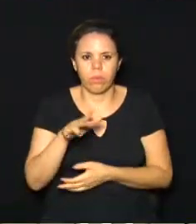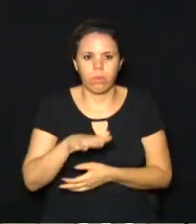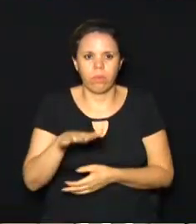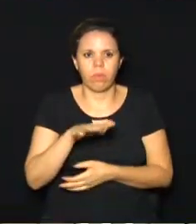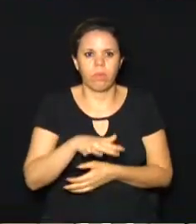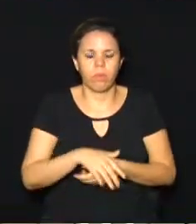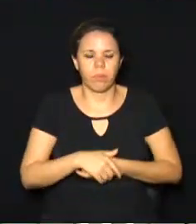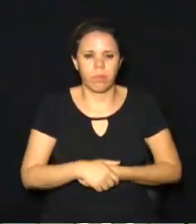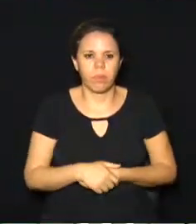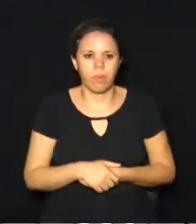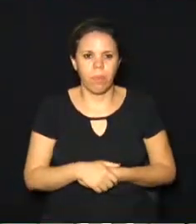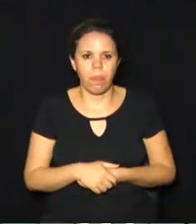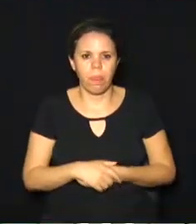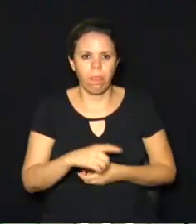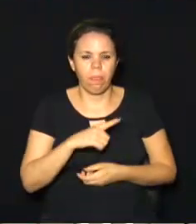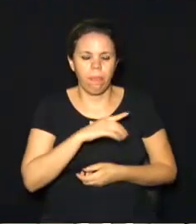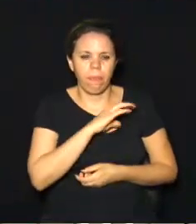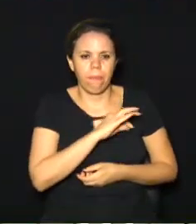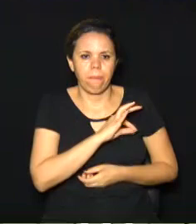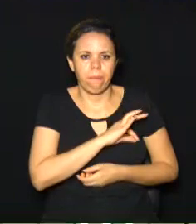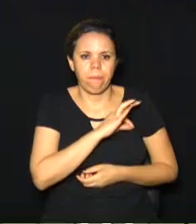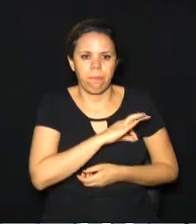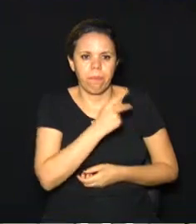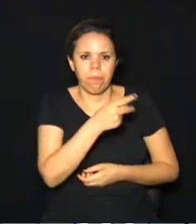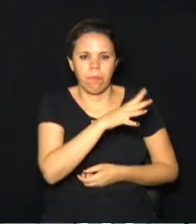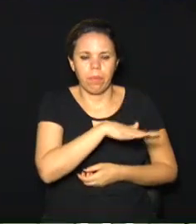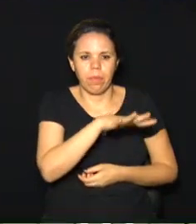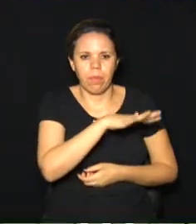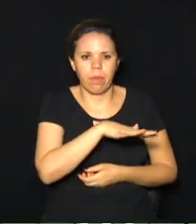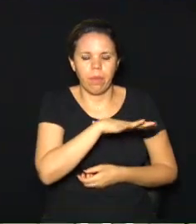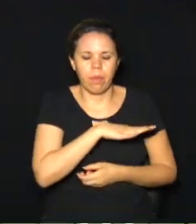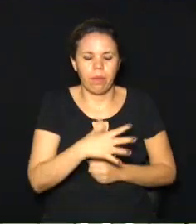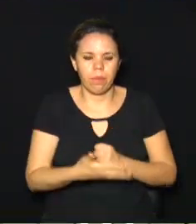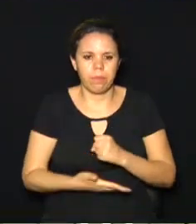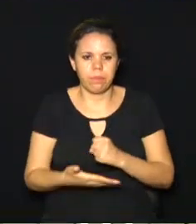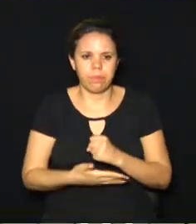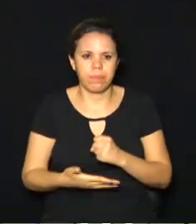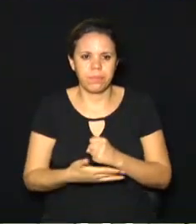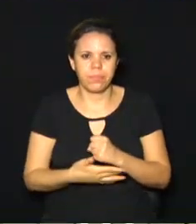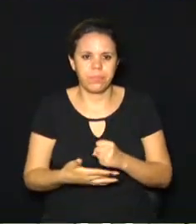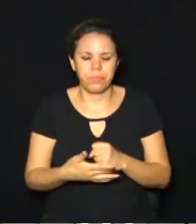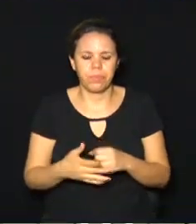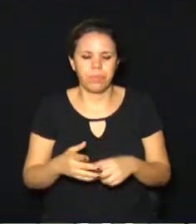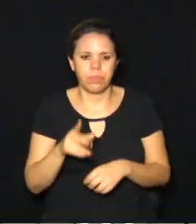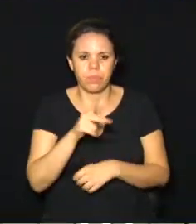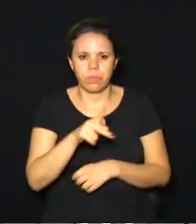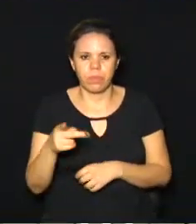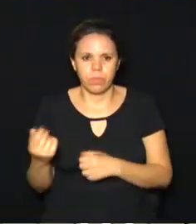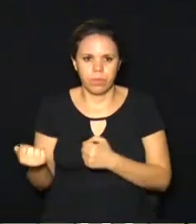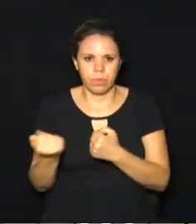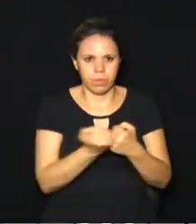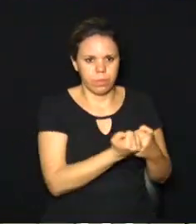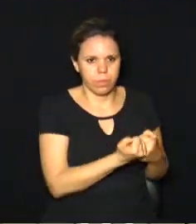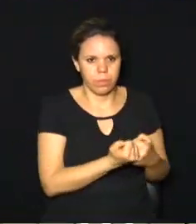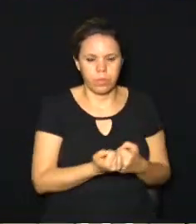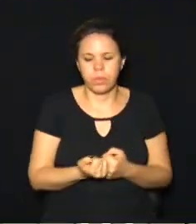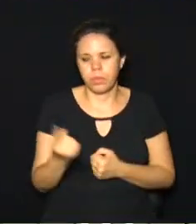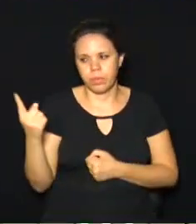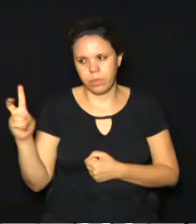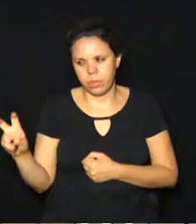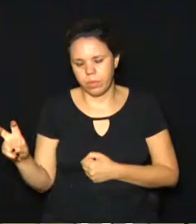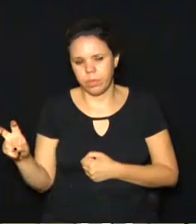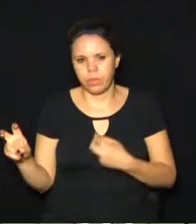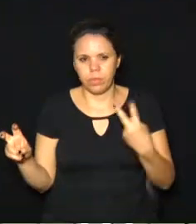adjuntos, eles têm o seu salário, um salário base, que é o salário de uma jornada de 15, 20